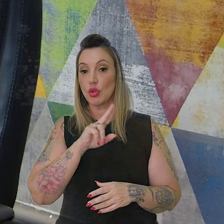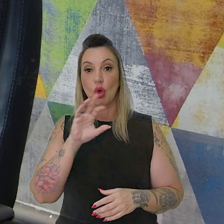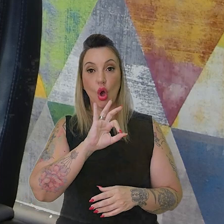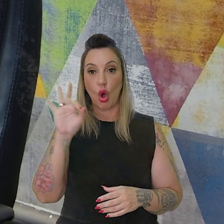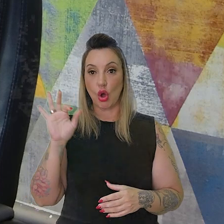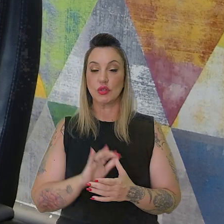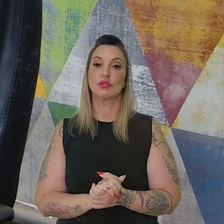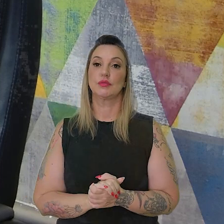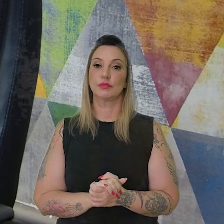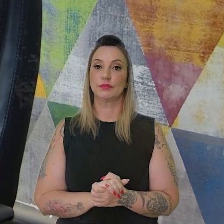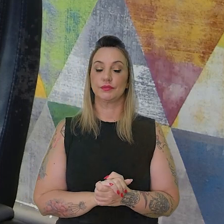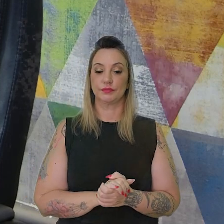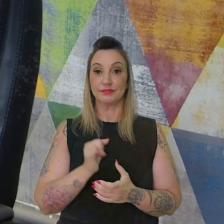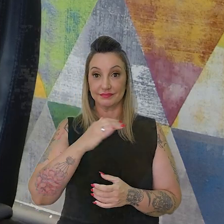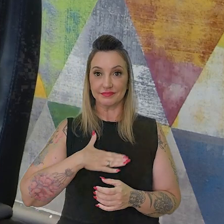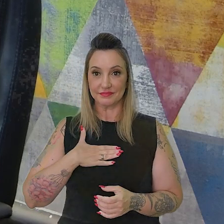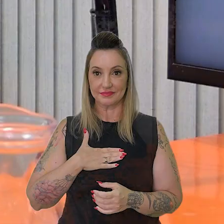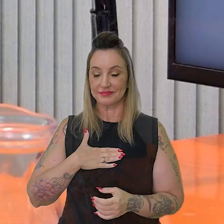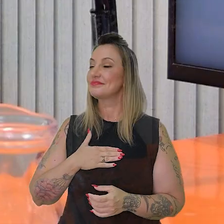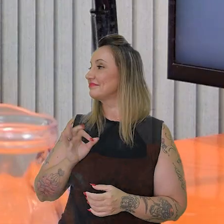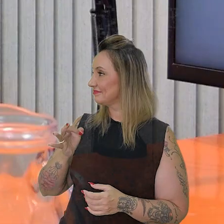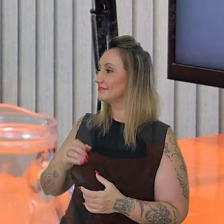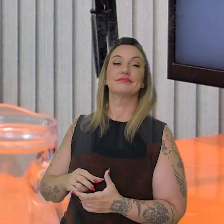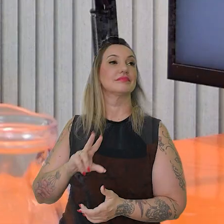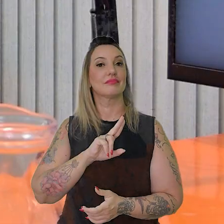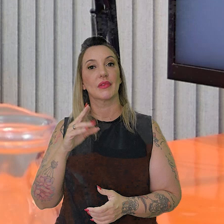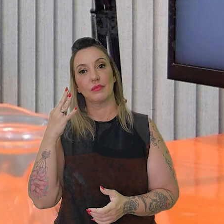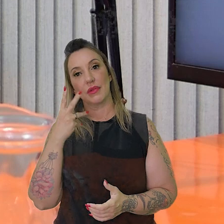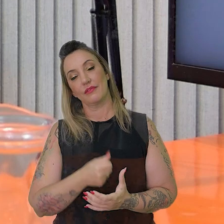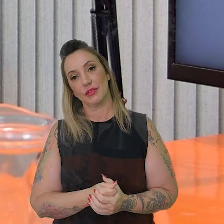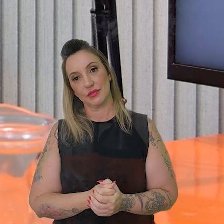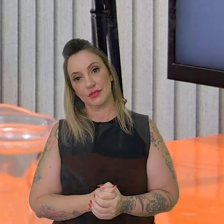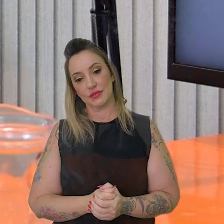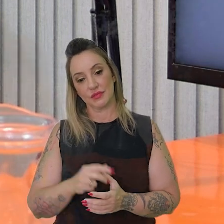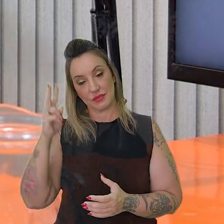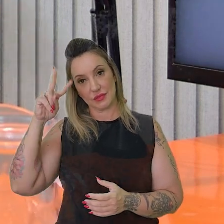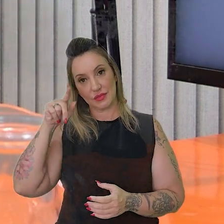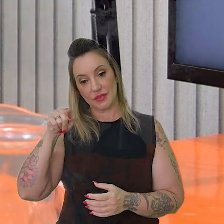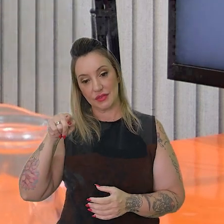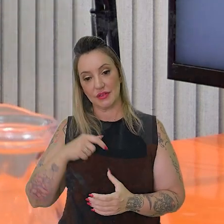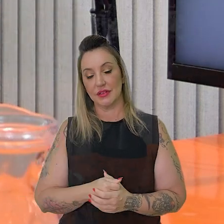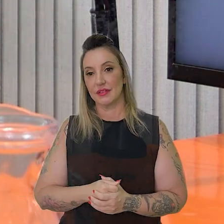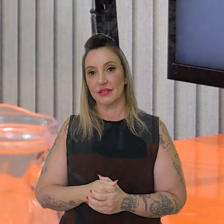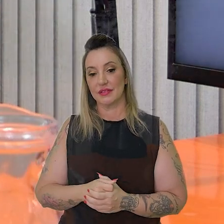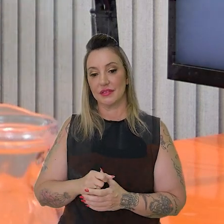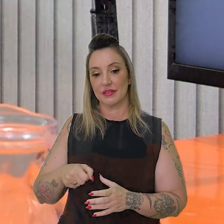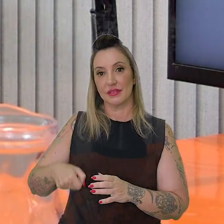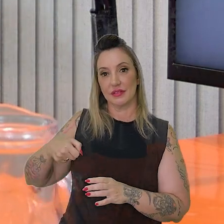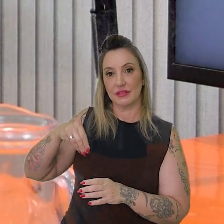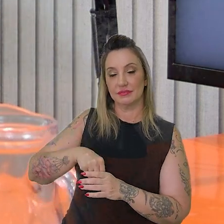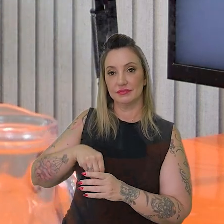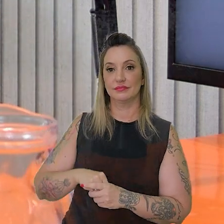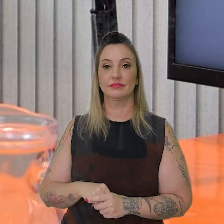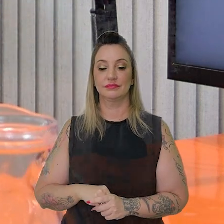o nome é ótimo também você gostou muito nome maravilhoso Ah eu lembro muito de você que cabe na